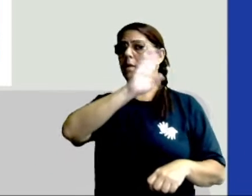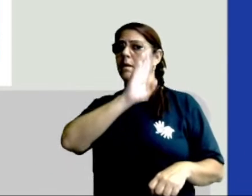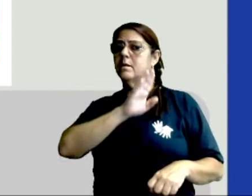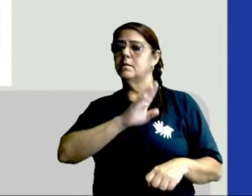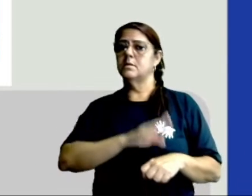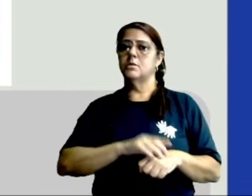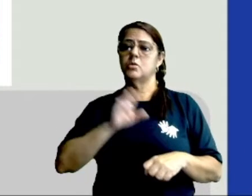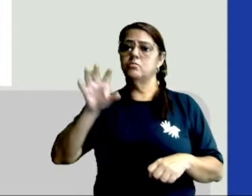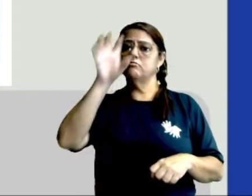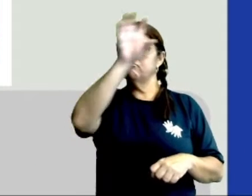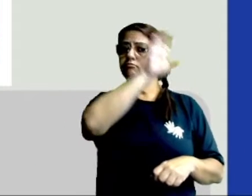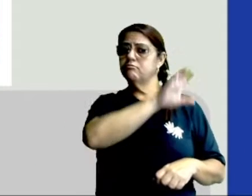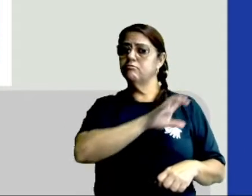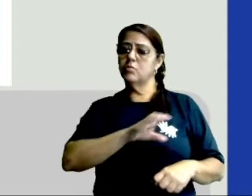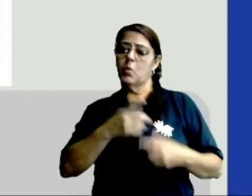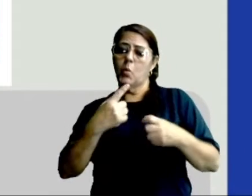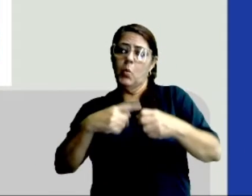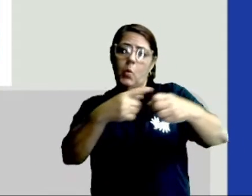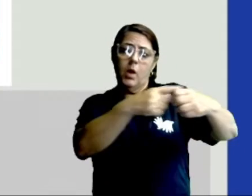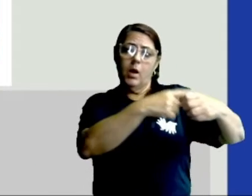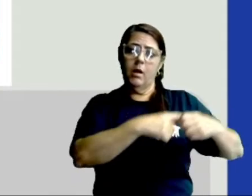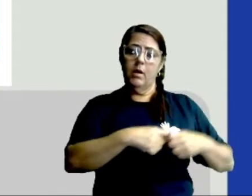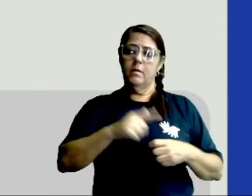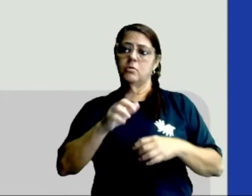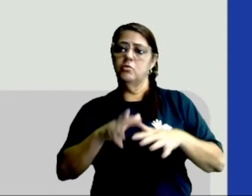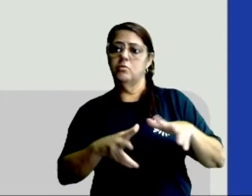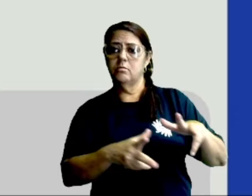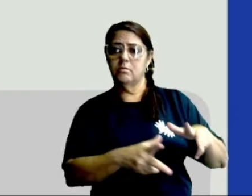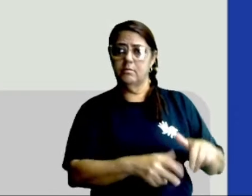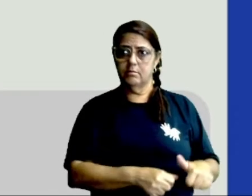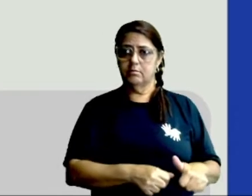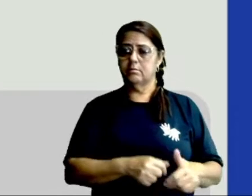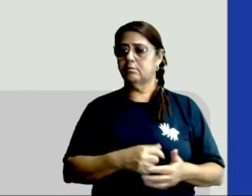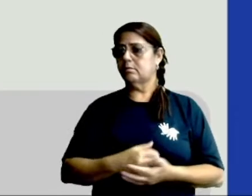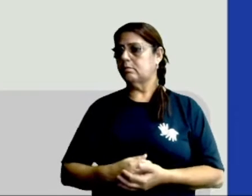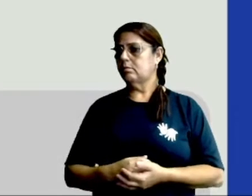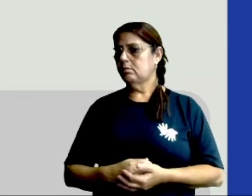da regionalização em relação à posição geográfica.